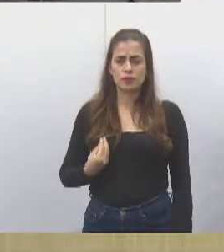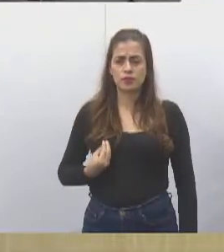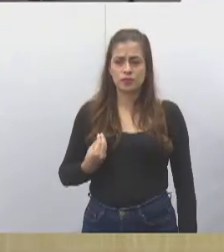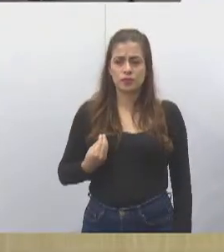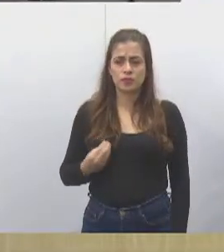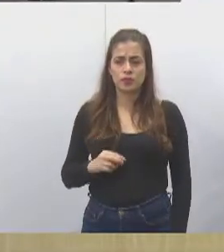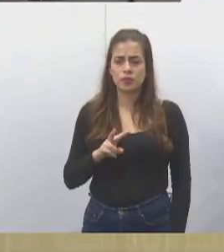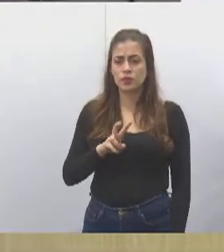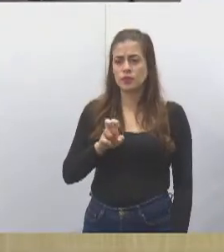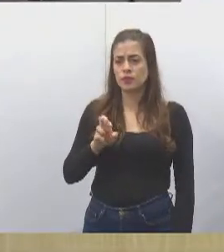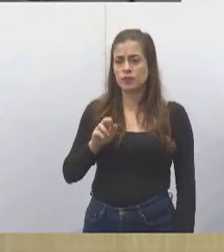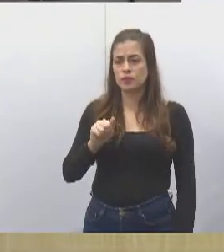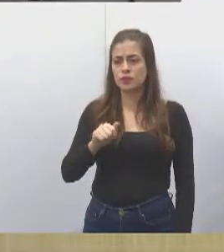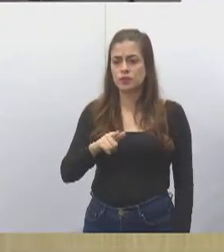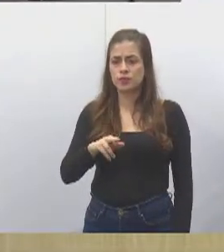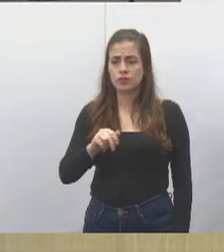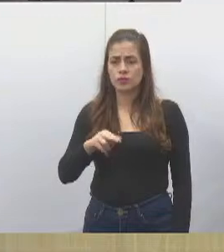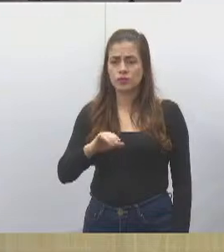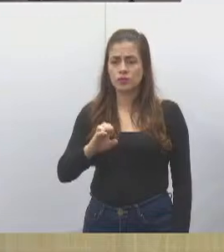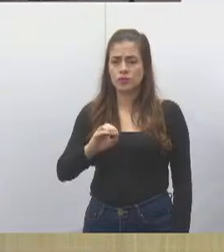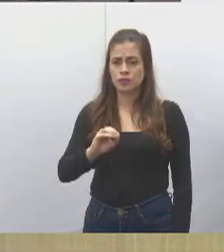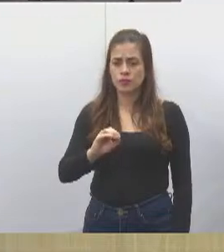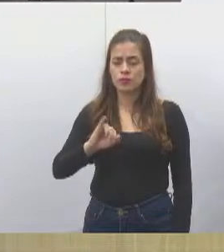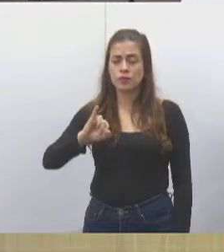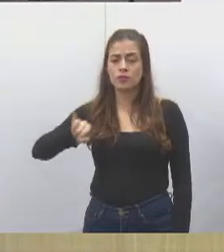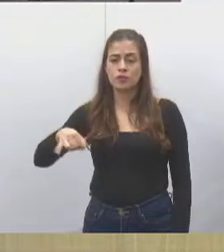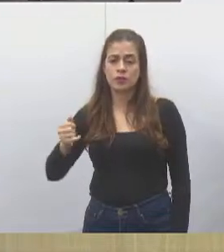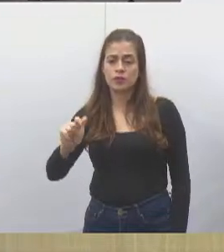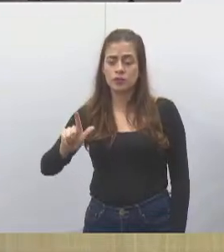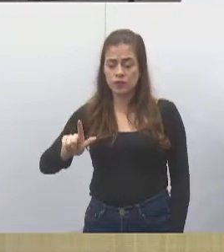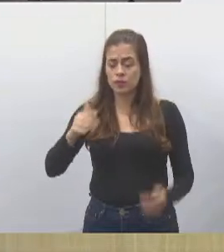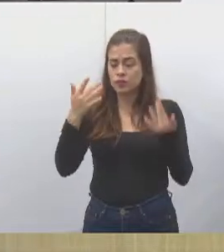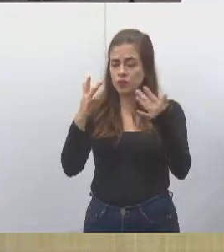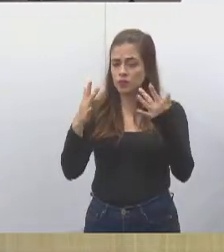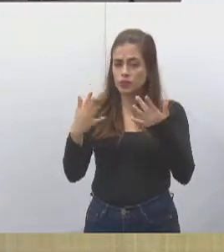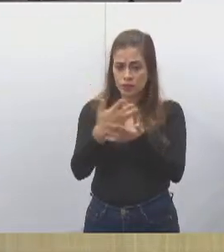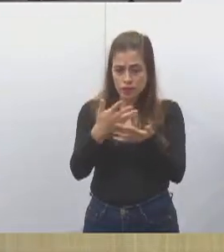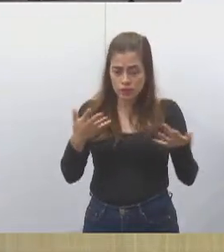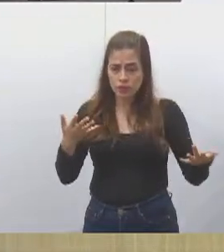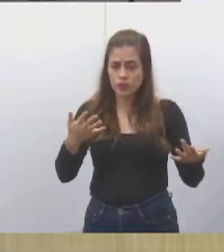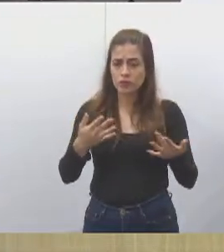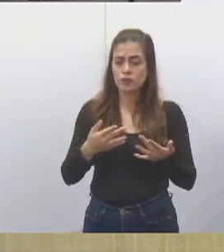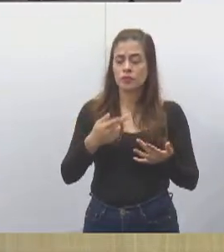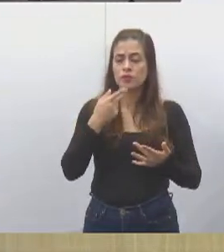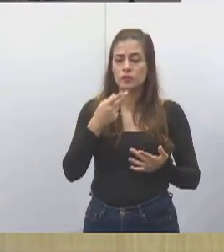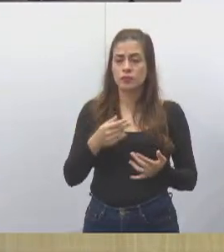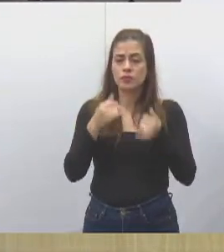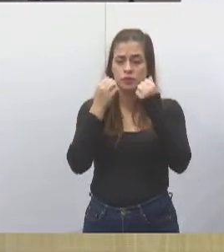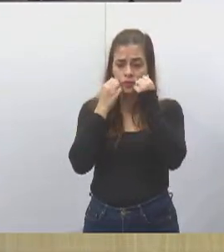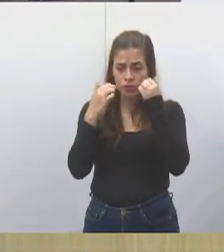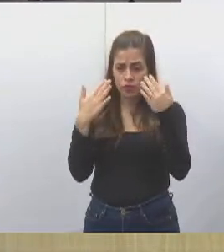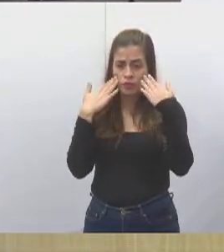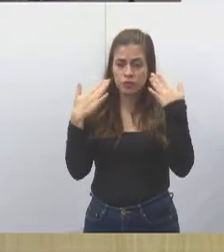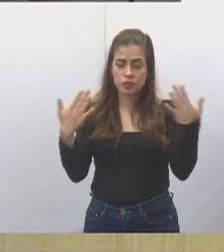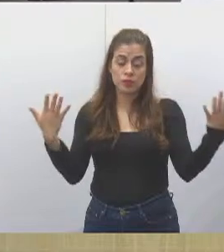do Veranejal, parabenizar a todos e dizer que essa audiência pública no dia de hoje é muito importante para que as pessoas